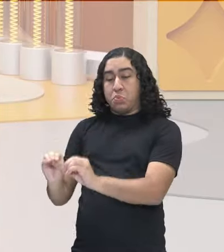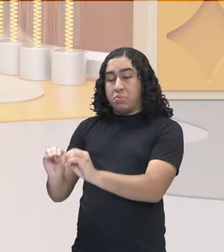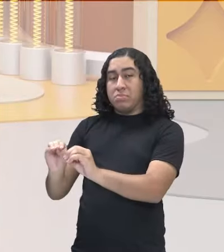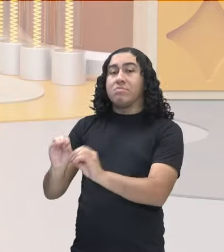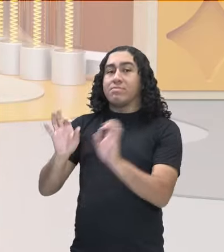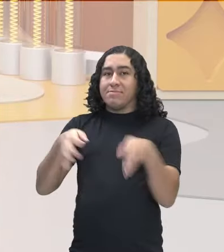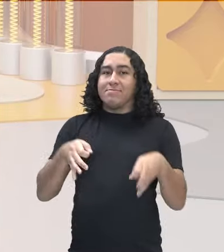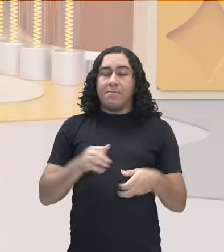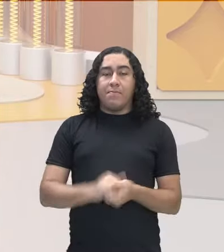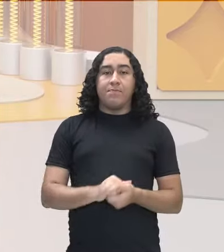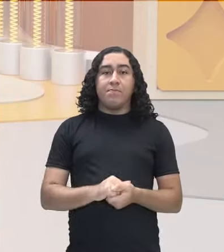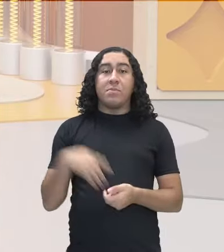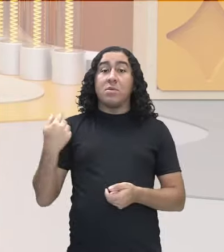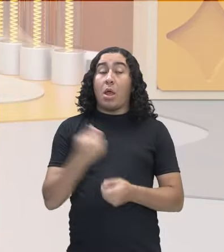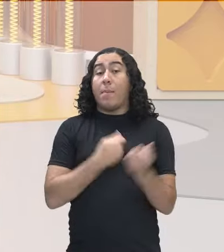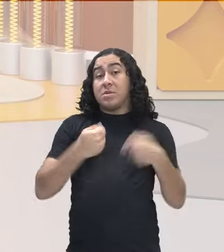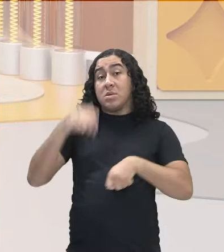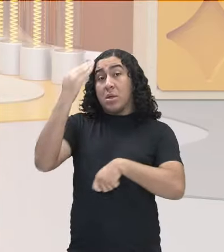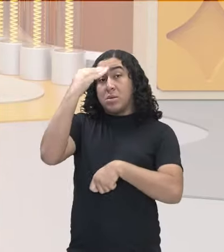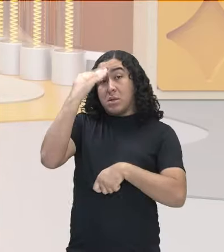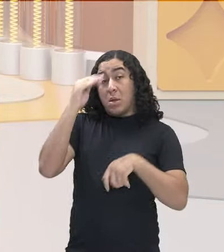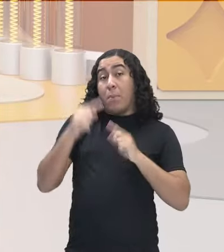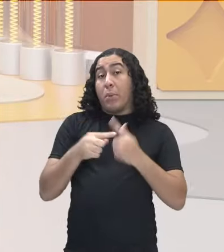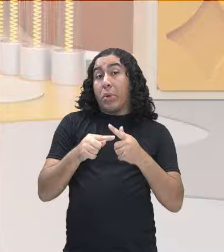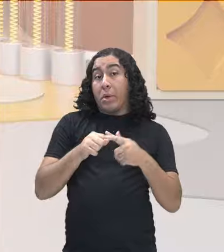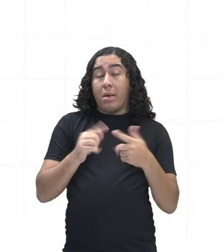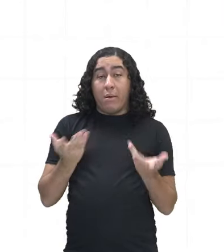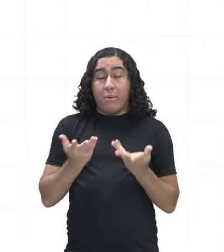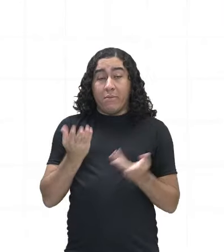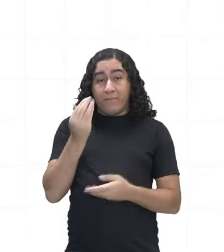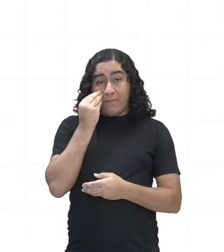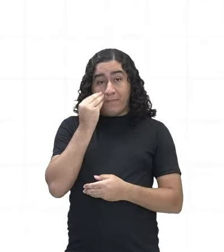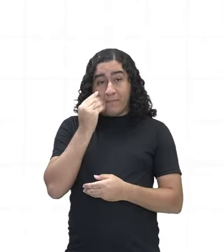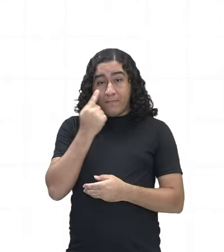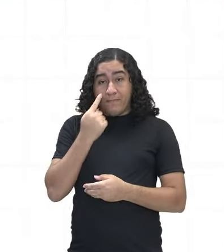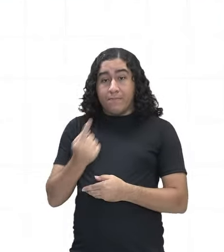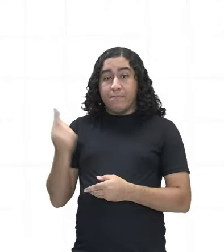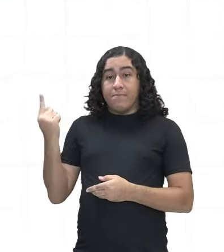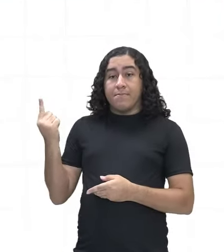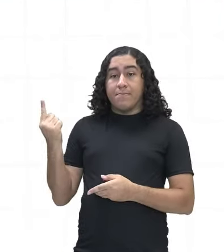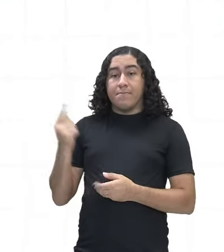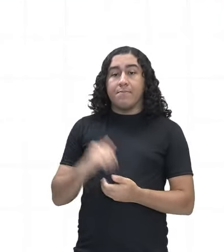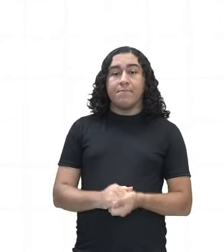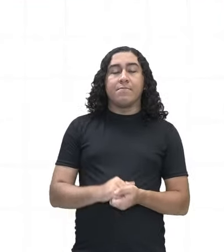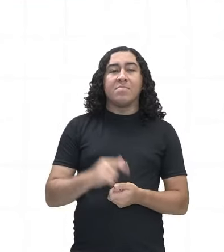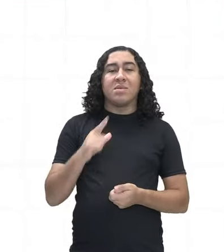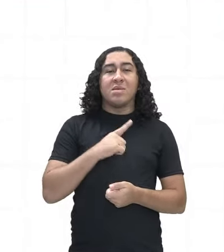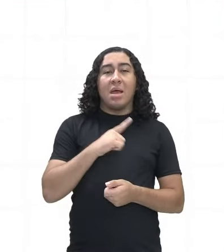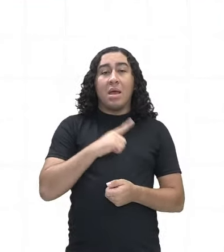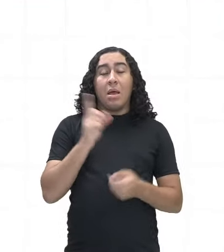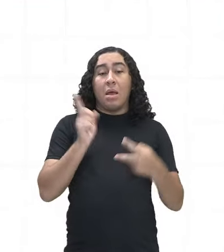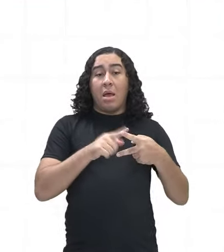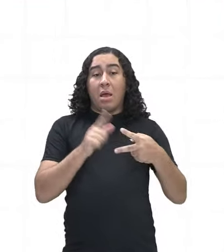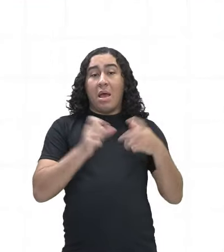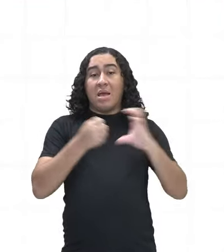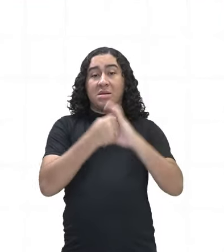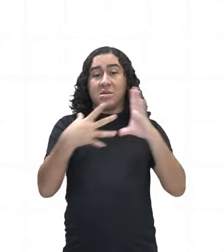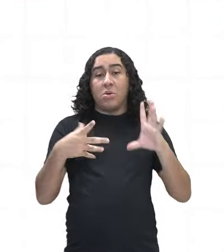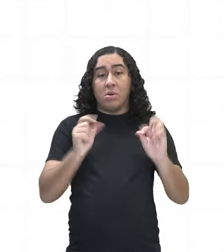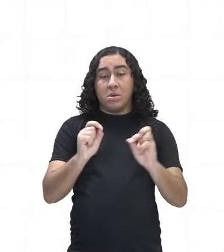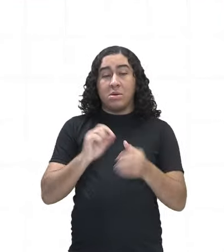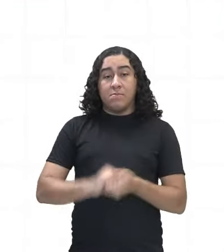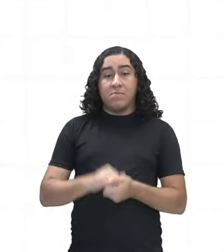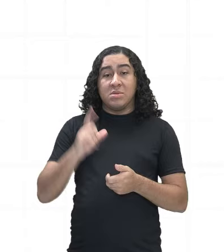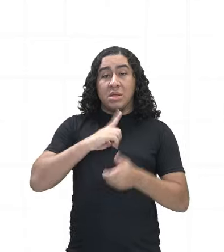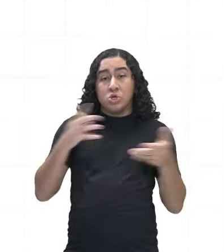país e a gente precisa entender Quais são esses fatores acompanhem comigo olha só a gente tem os fatores repulsivos e a gente tem os